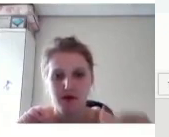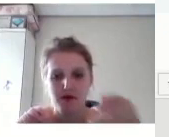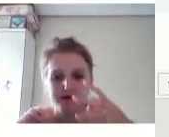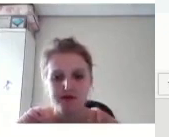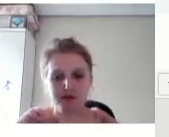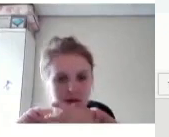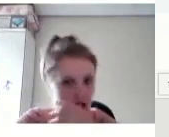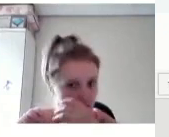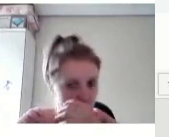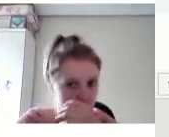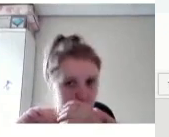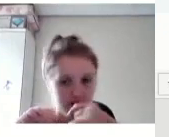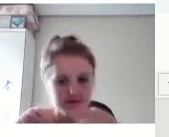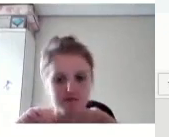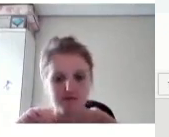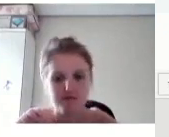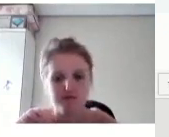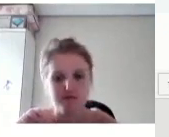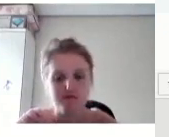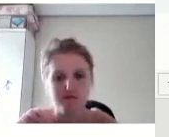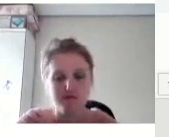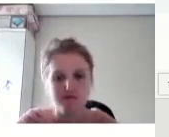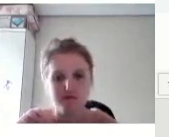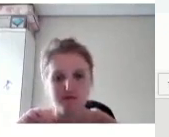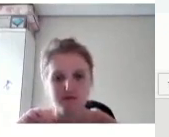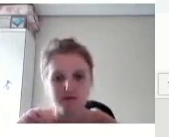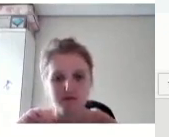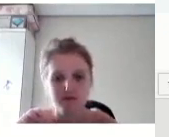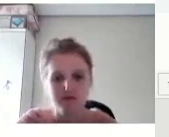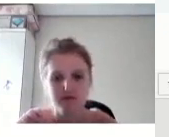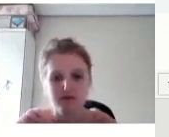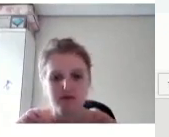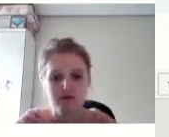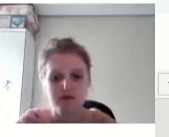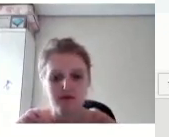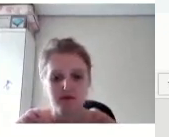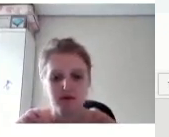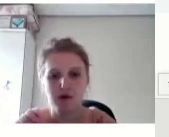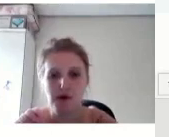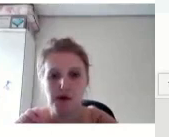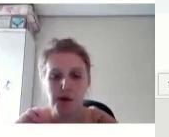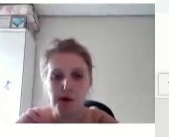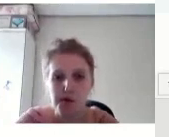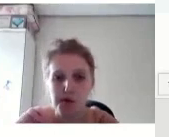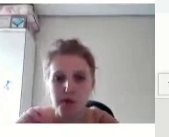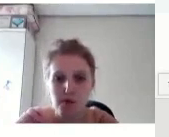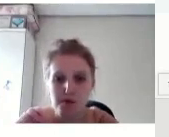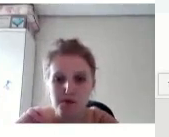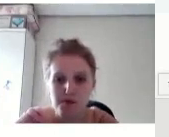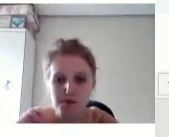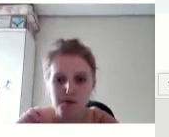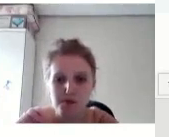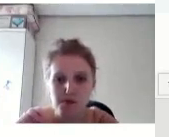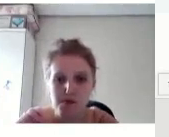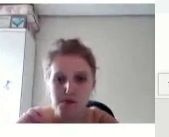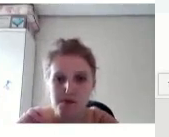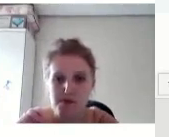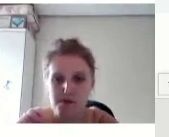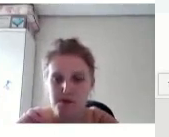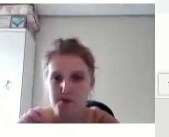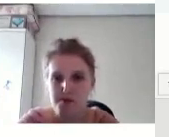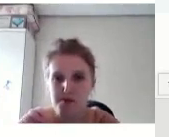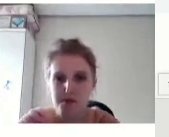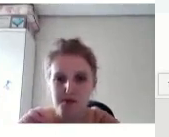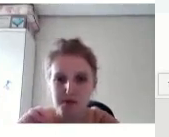faz a quantização, né, das quantidades, lembrando como é que a gente quantiza lá as propriedades das